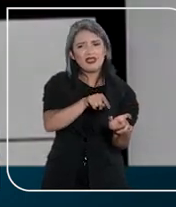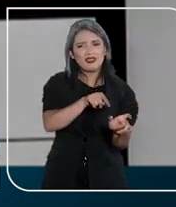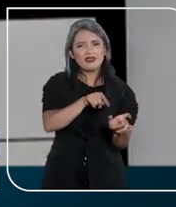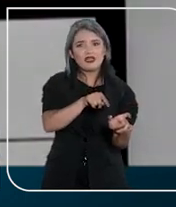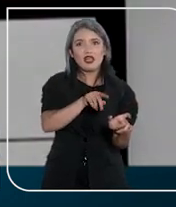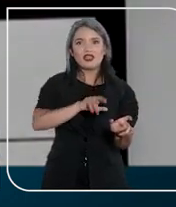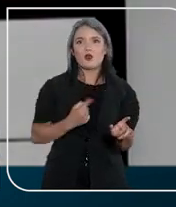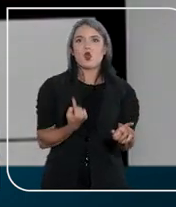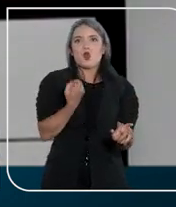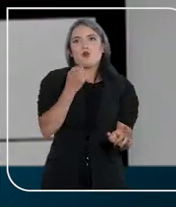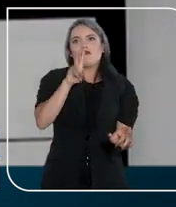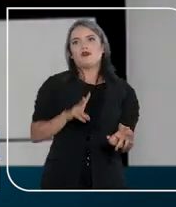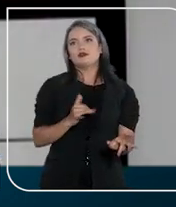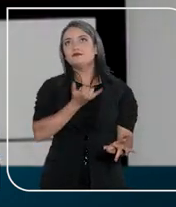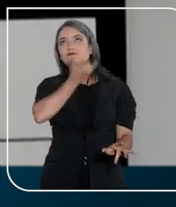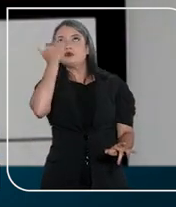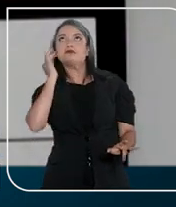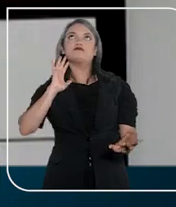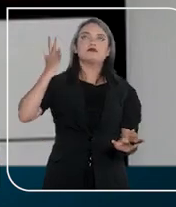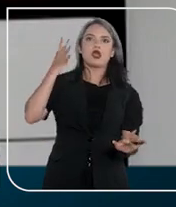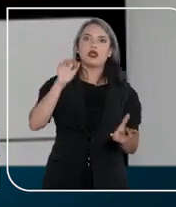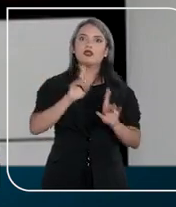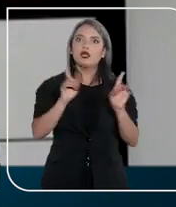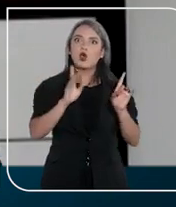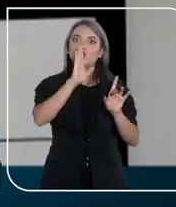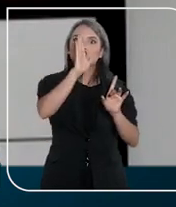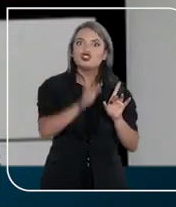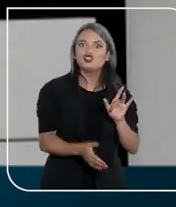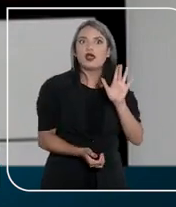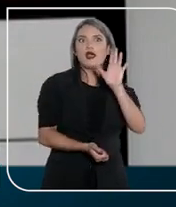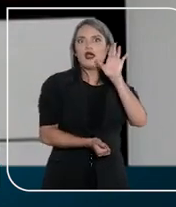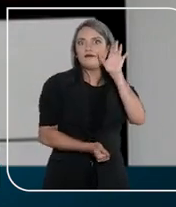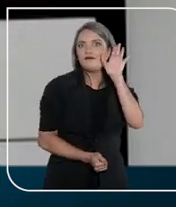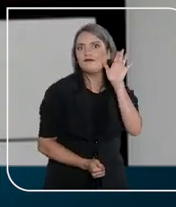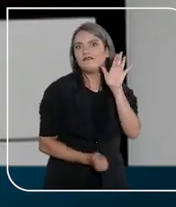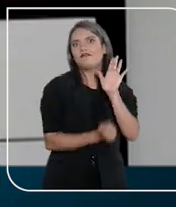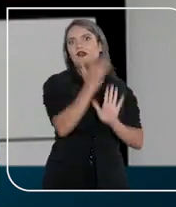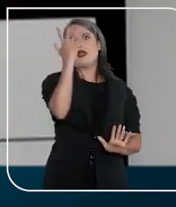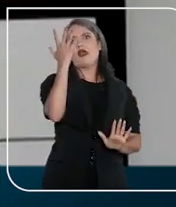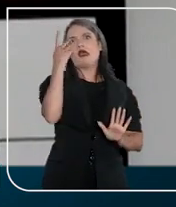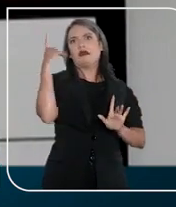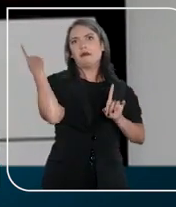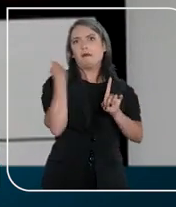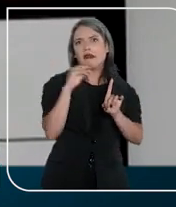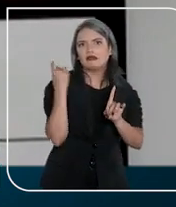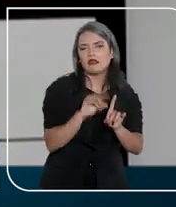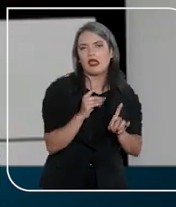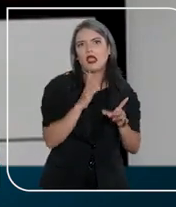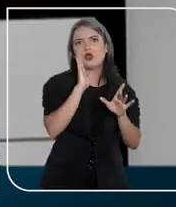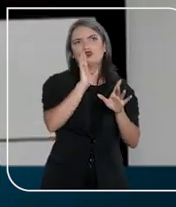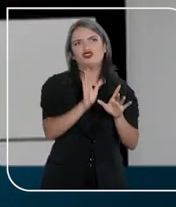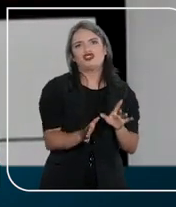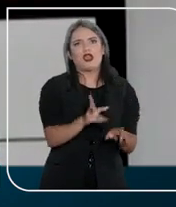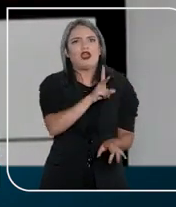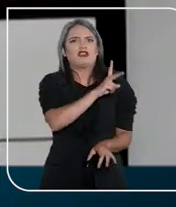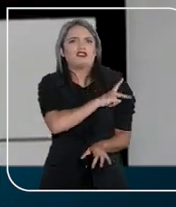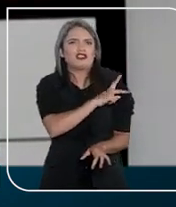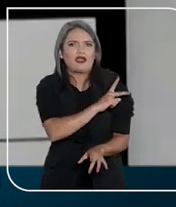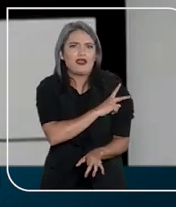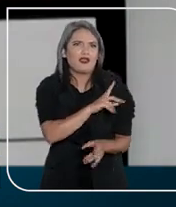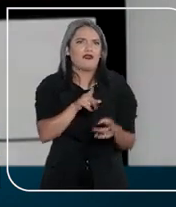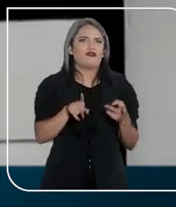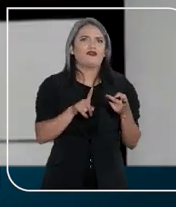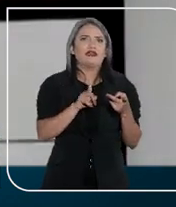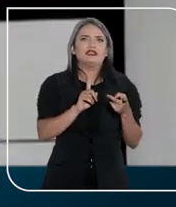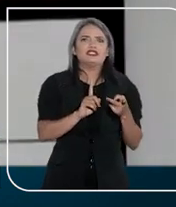uma passagem. Eu sei que esse indivíduo ele tem um histórico de agressões na sua vida. Ele agrediu o chefe no serviço, ele